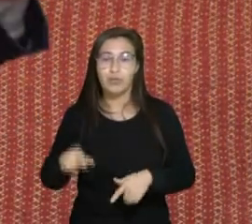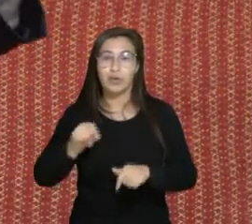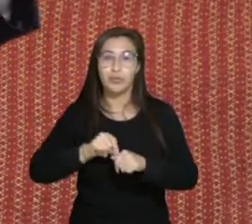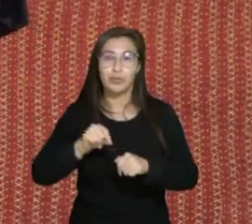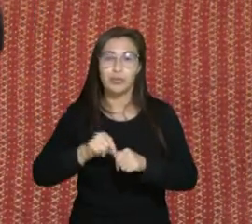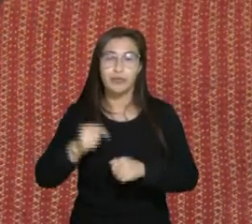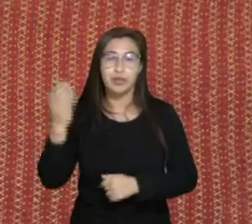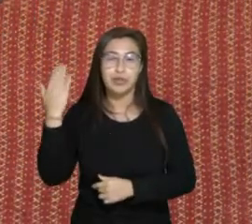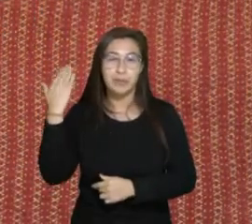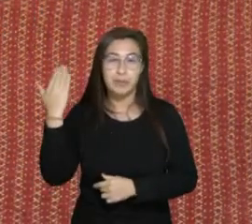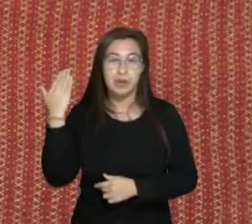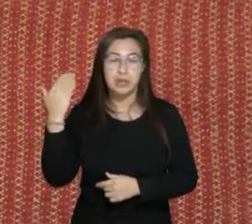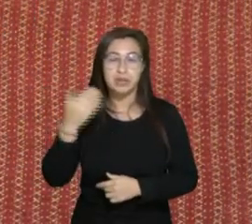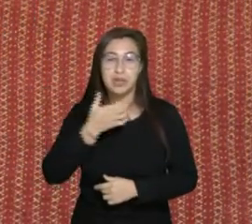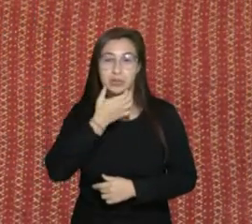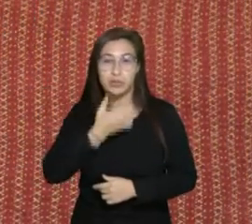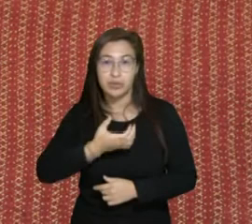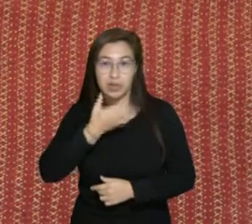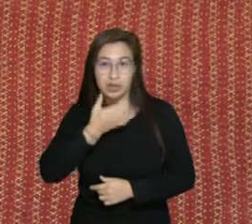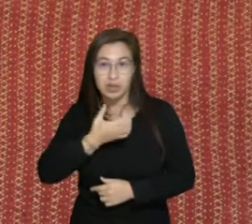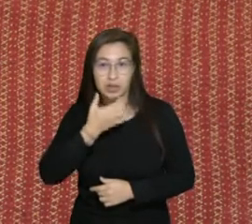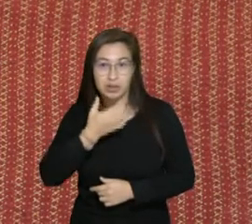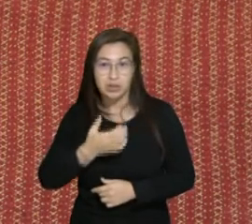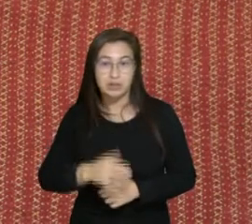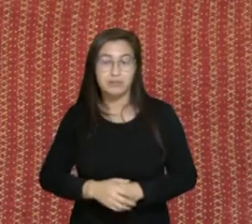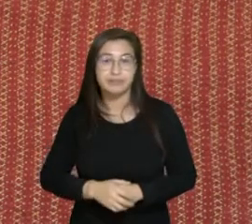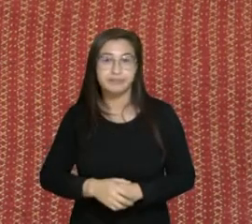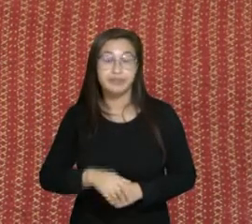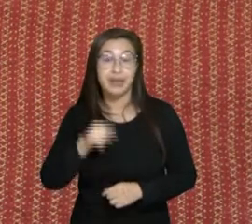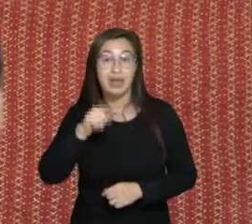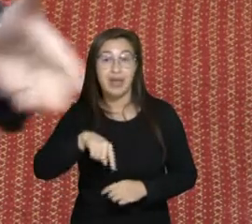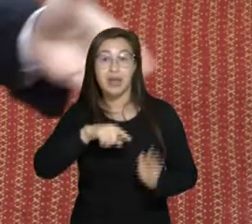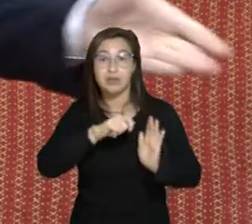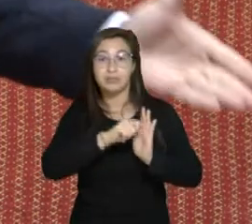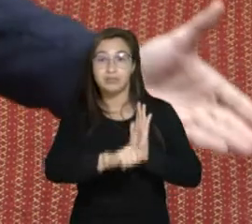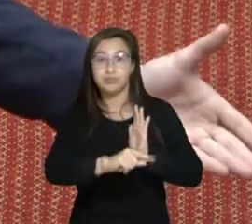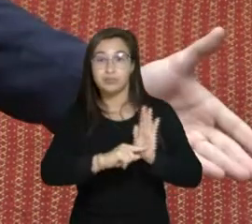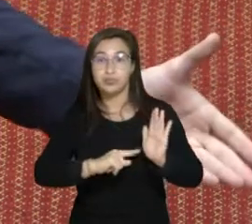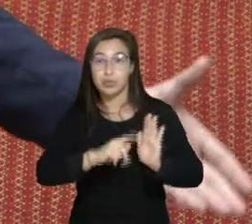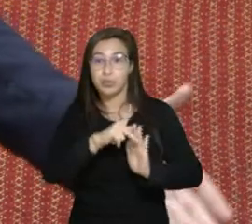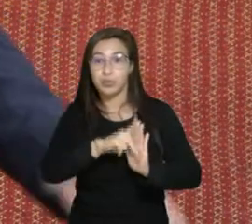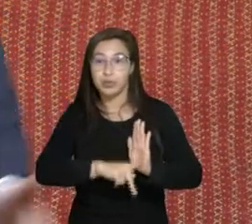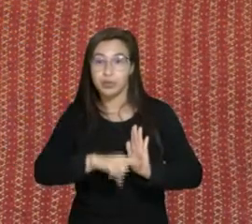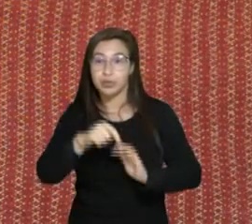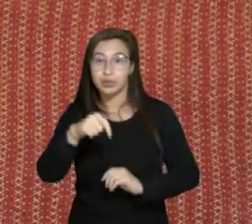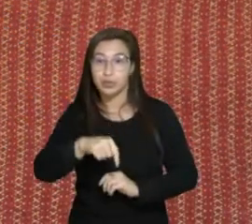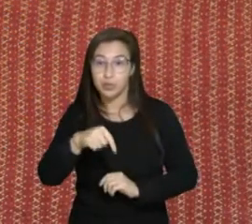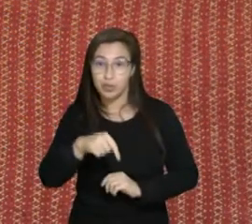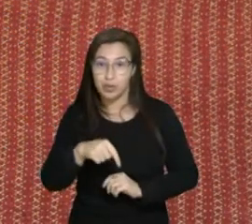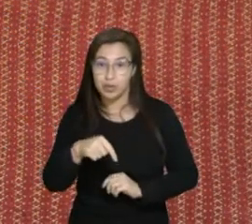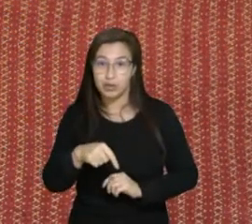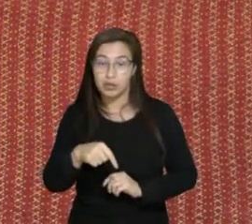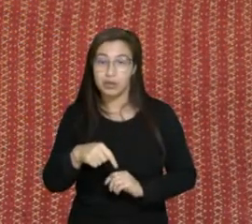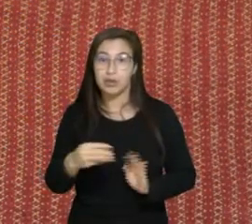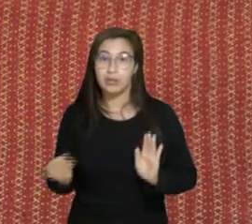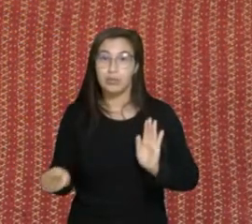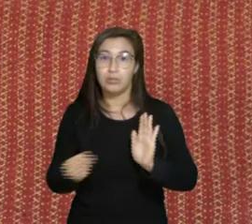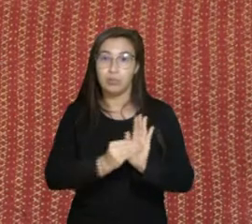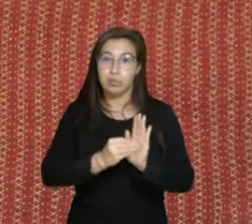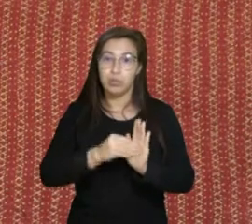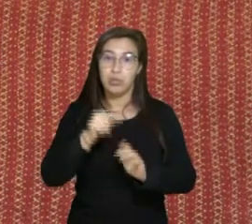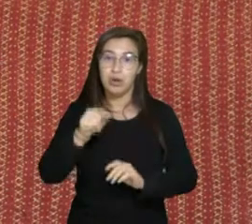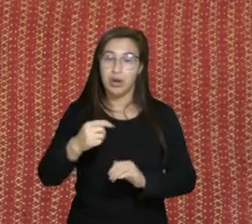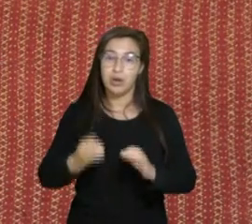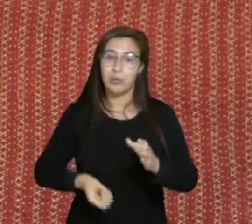lá em dezembro quando ele vetou projeto desta casa que incluiu os nossos